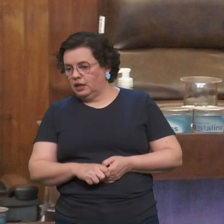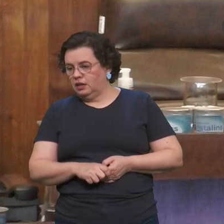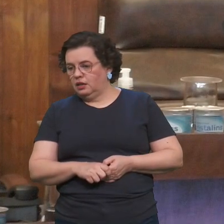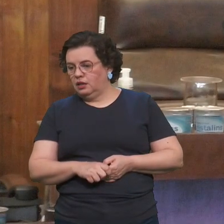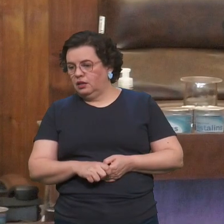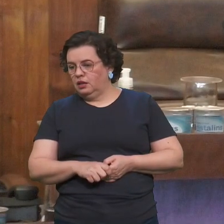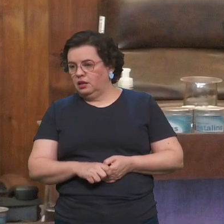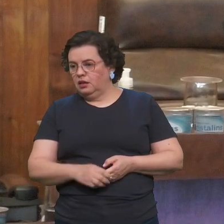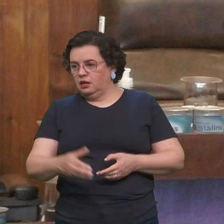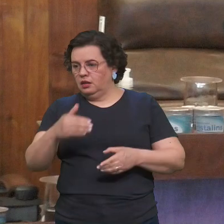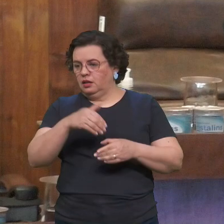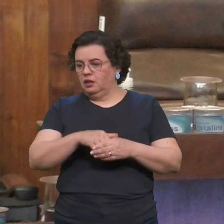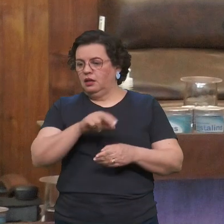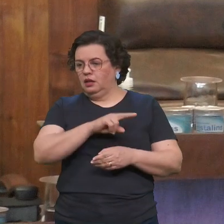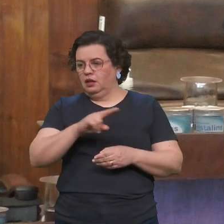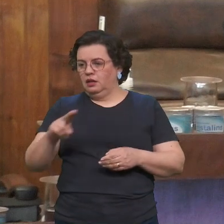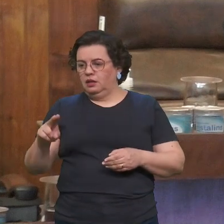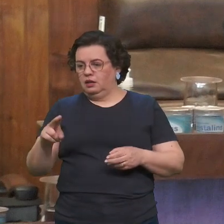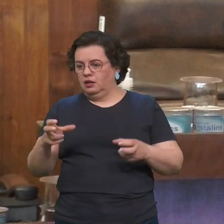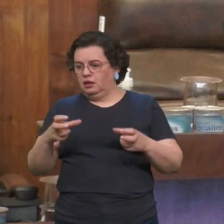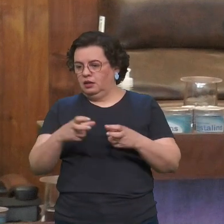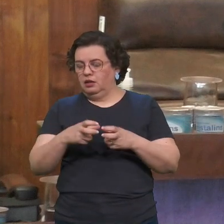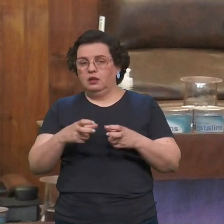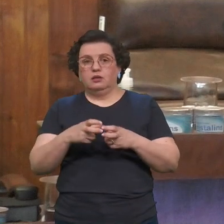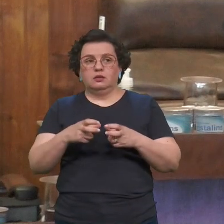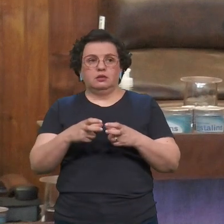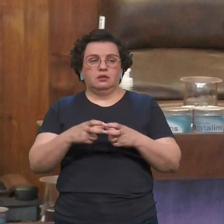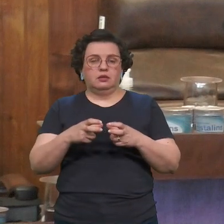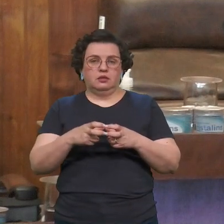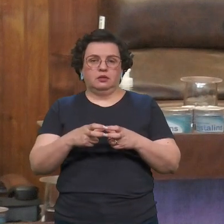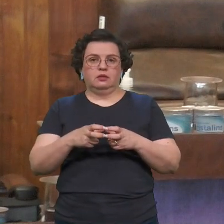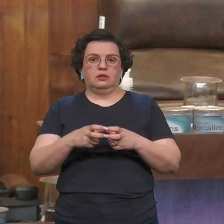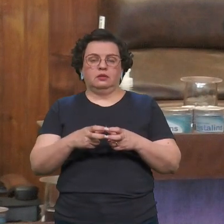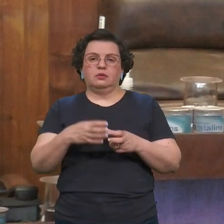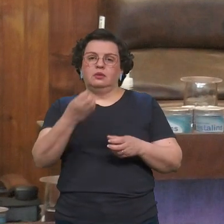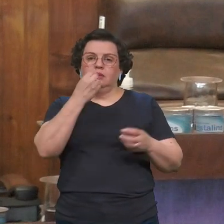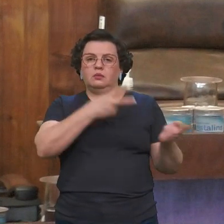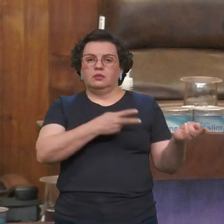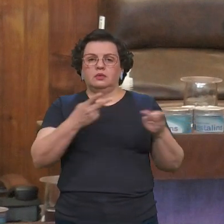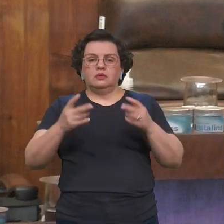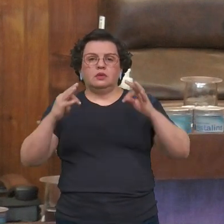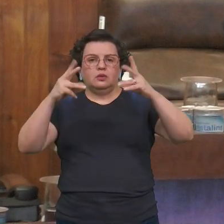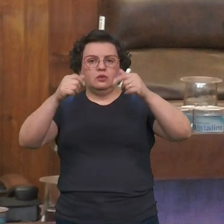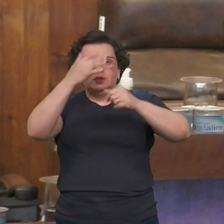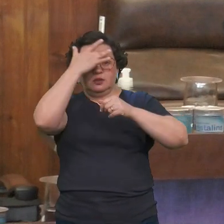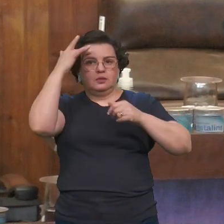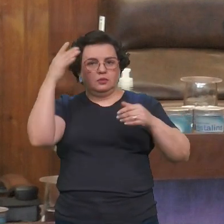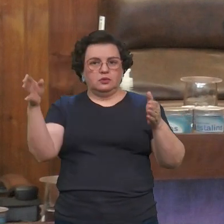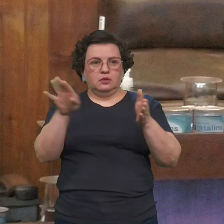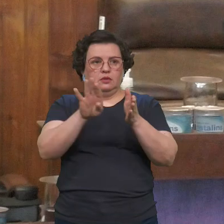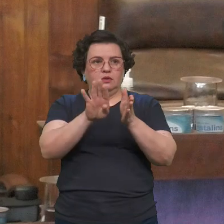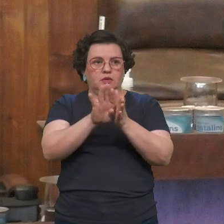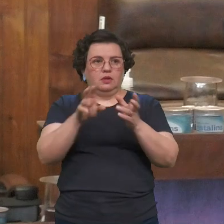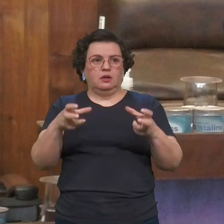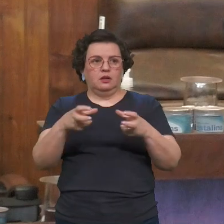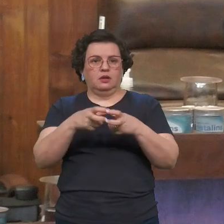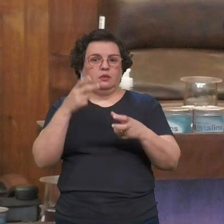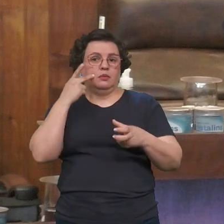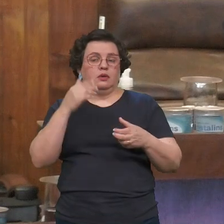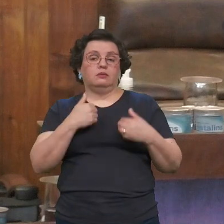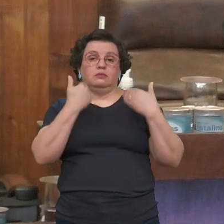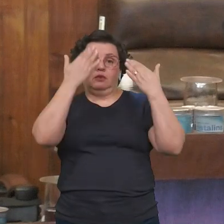Em nome da Câmara Municipal de Marília, damos as boas-vindas a todos que comparecem à Câmara para homenagear as